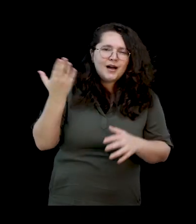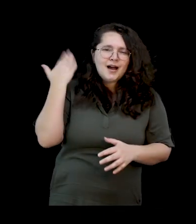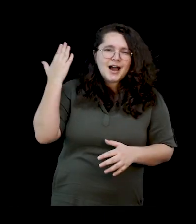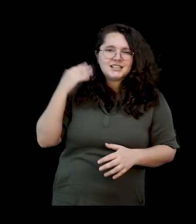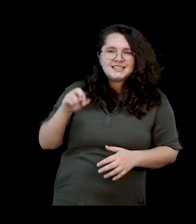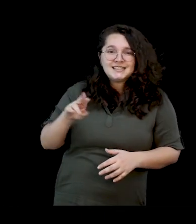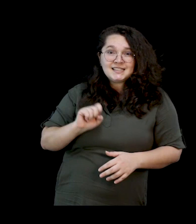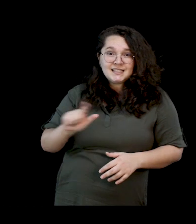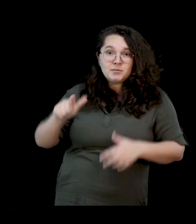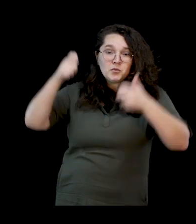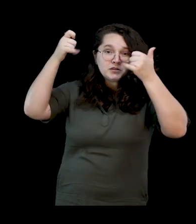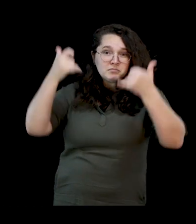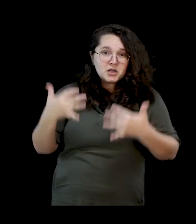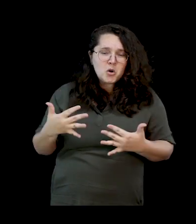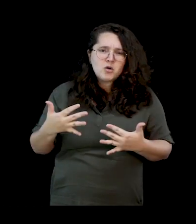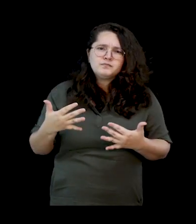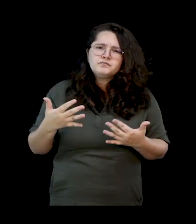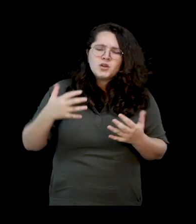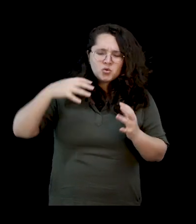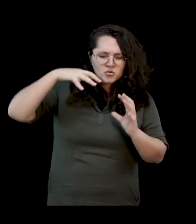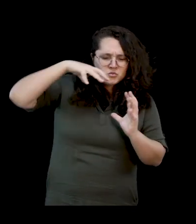retrata, de um mundo